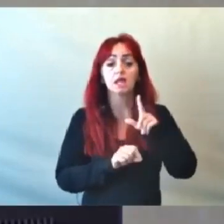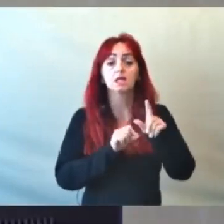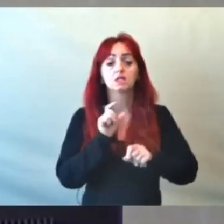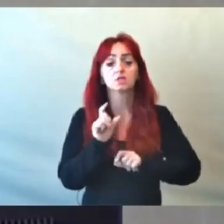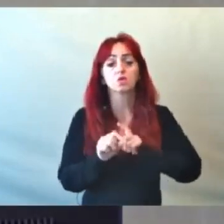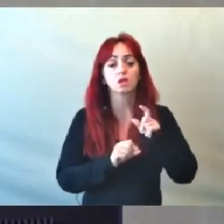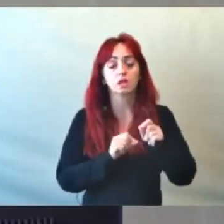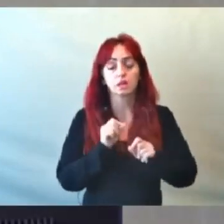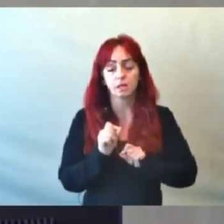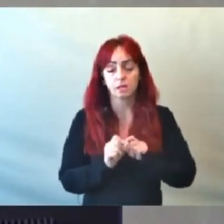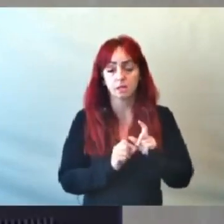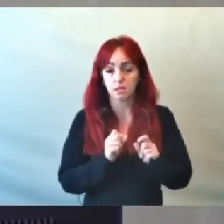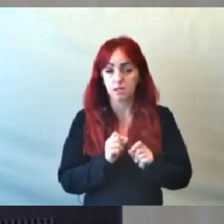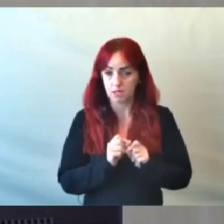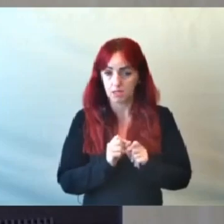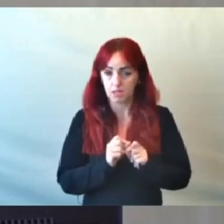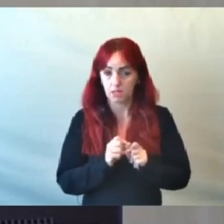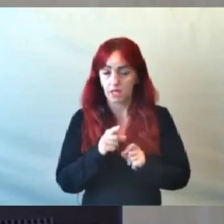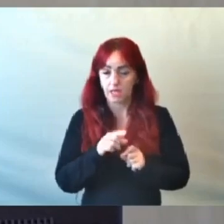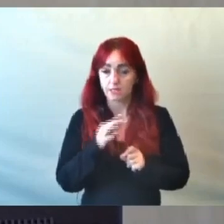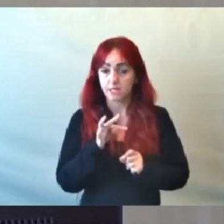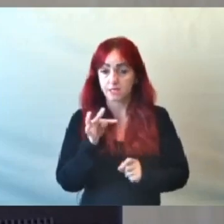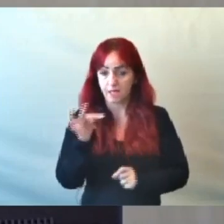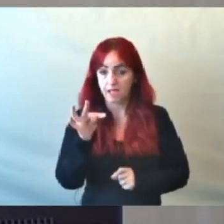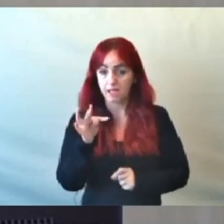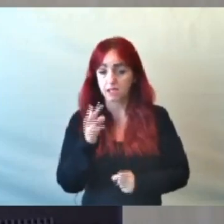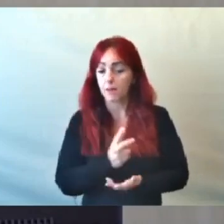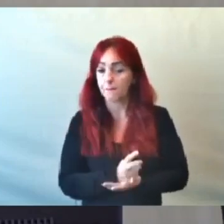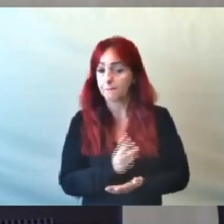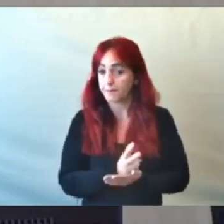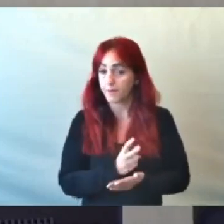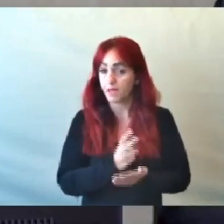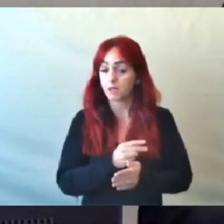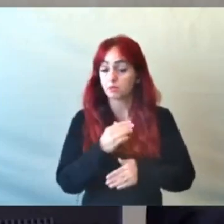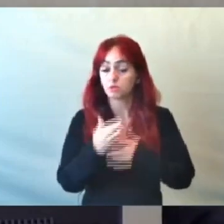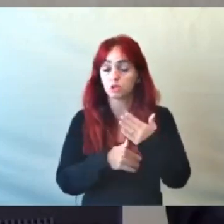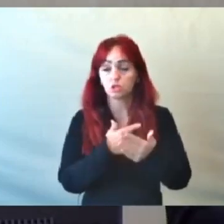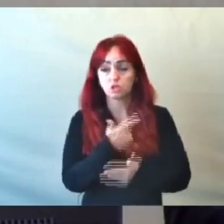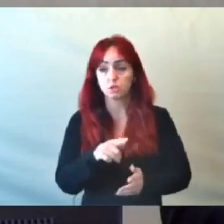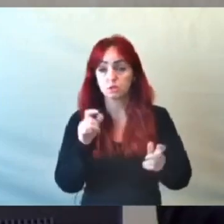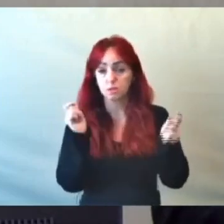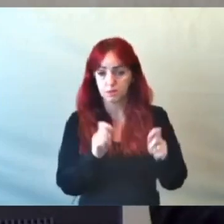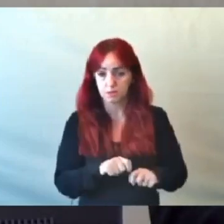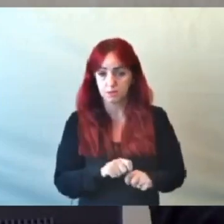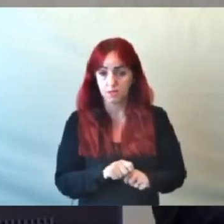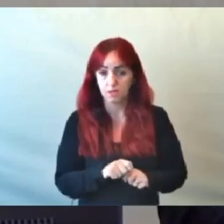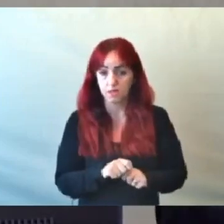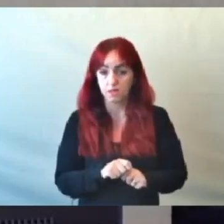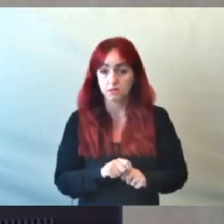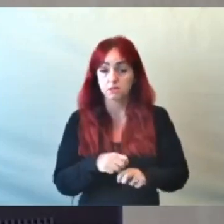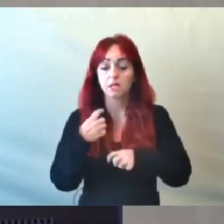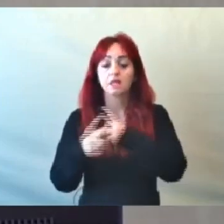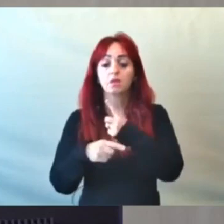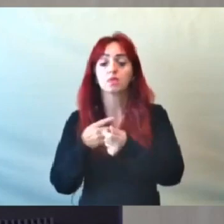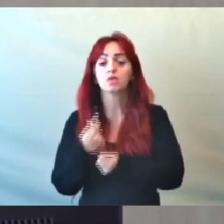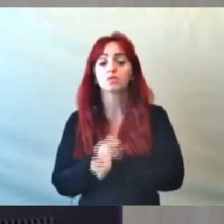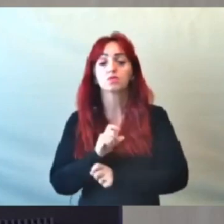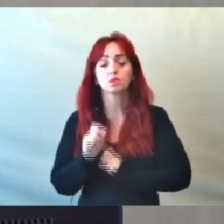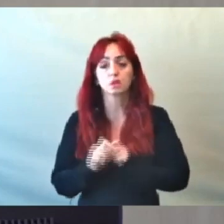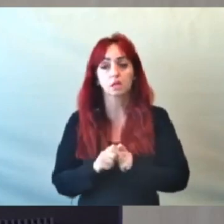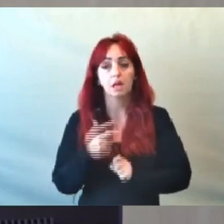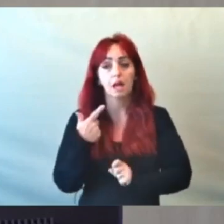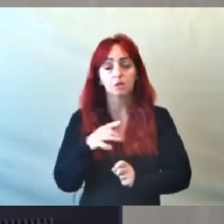essa técnica, mesmo diante de outras possibilidades. Depois, a sua contratação por